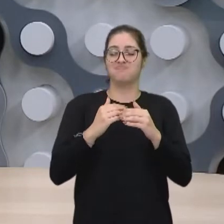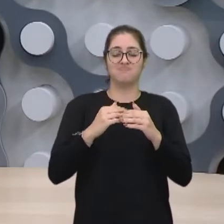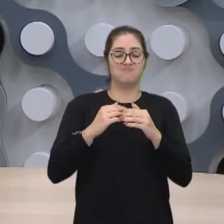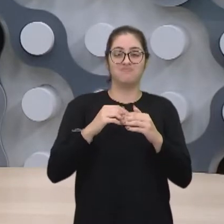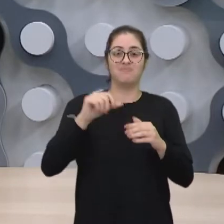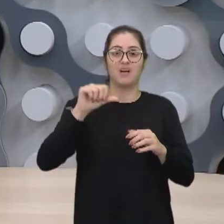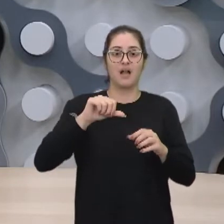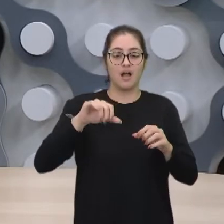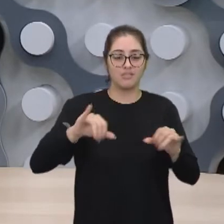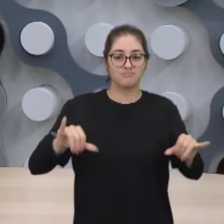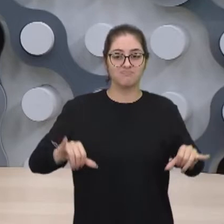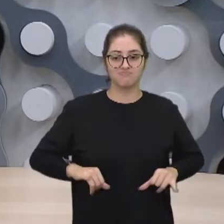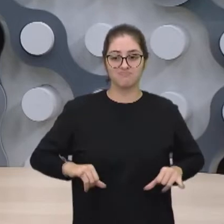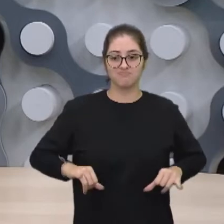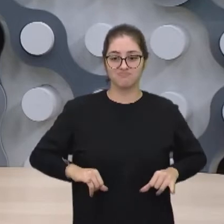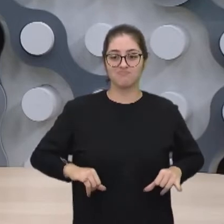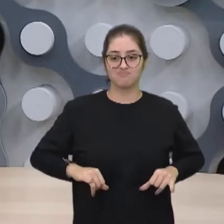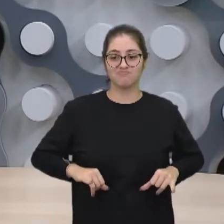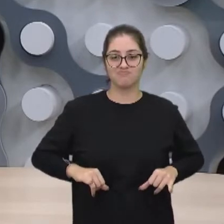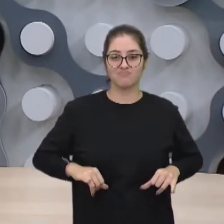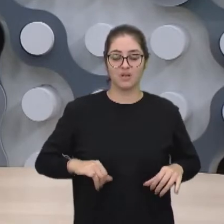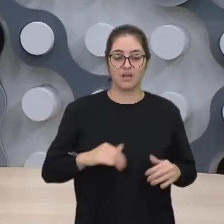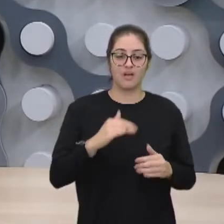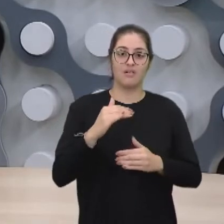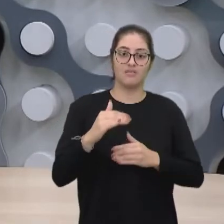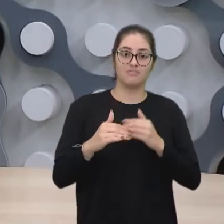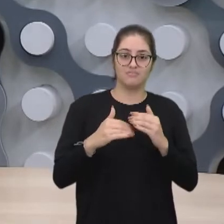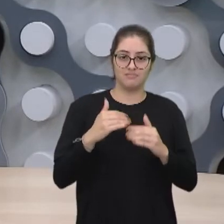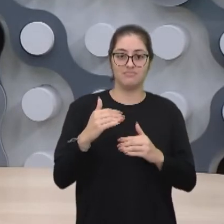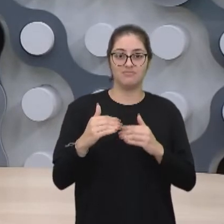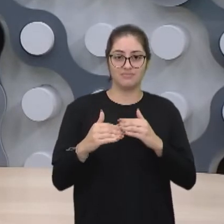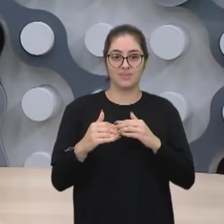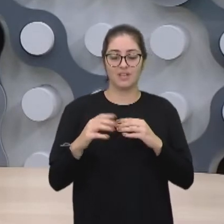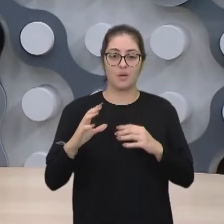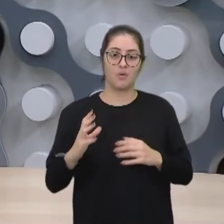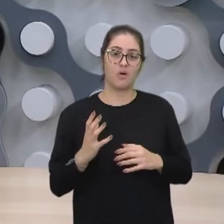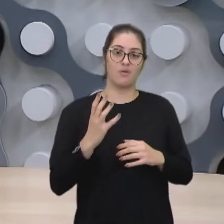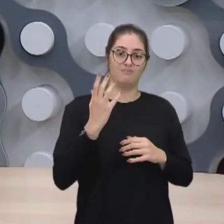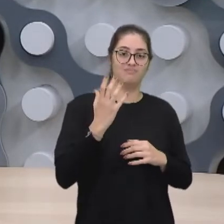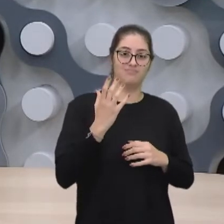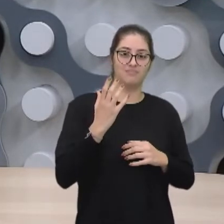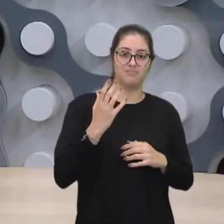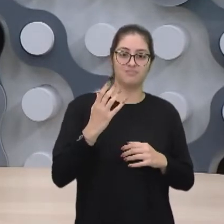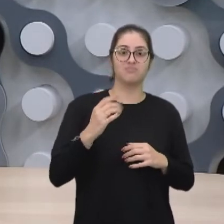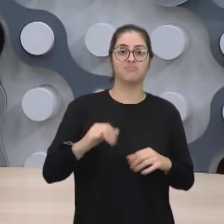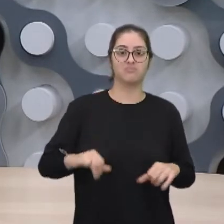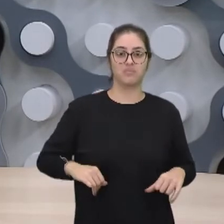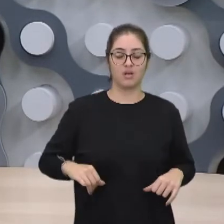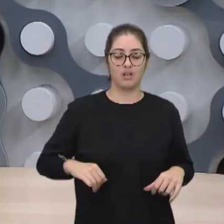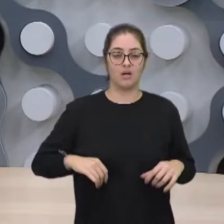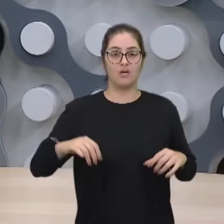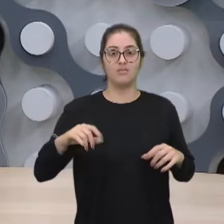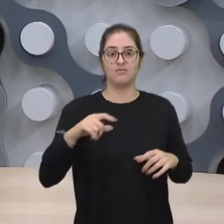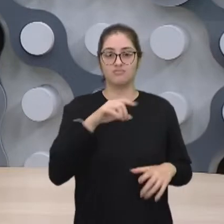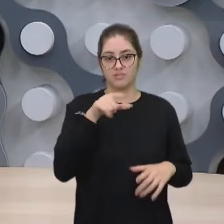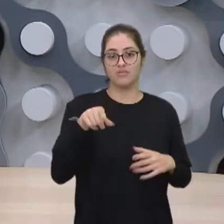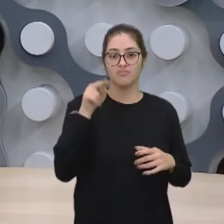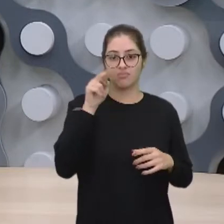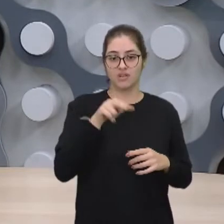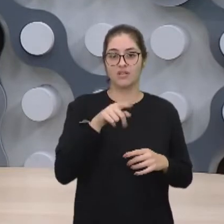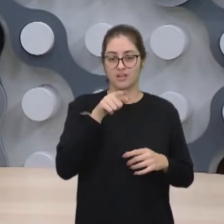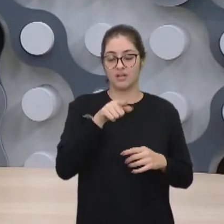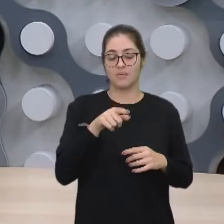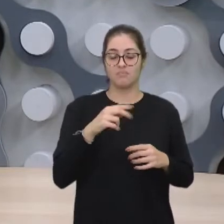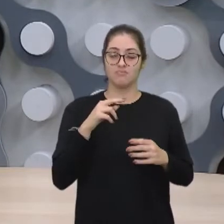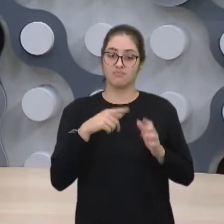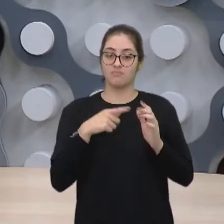e sofrendo aí processos aí de ações antrópicas na natureza, o que pode ocasionar desastres, como é o caso aí do exemplo